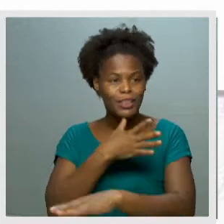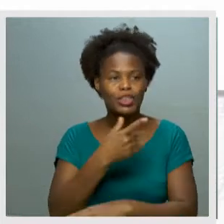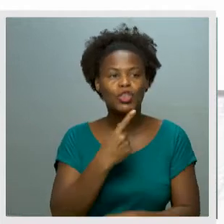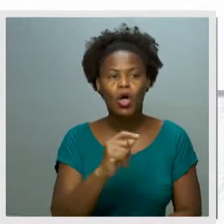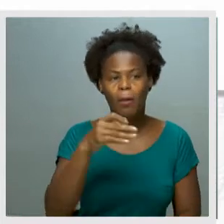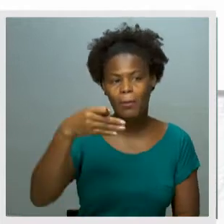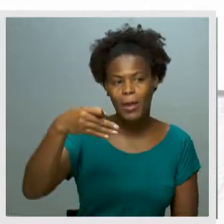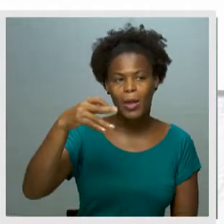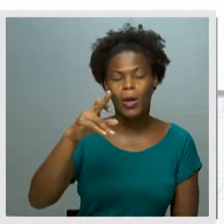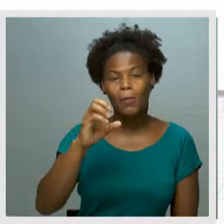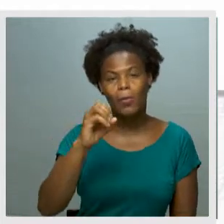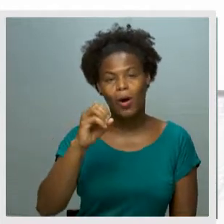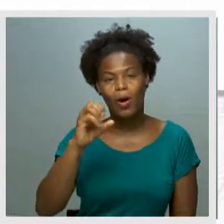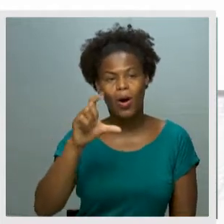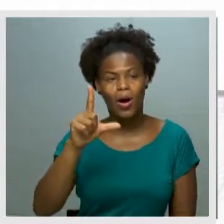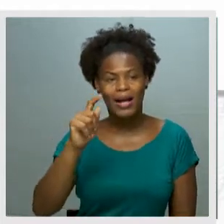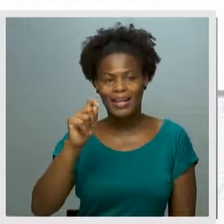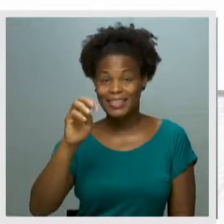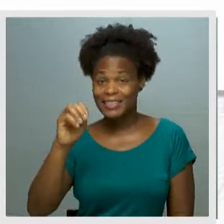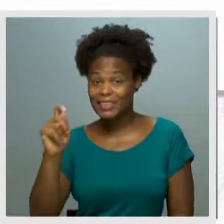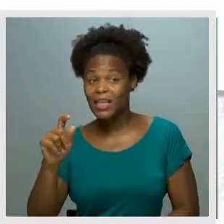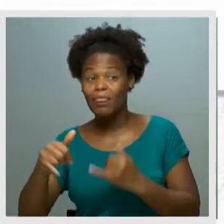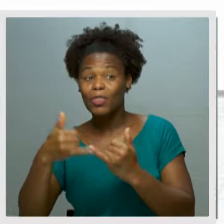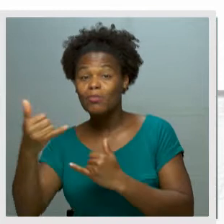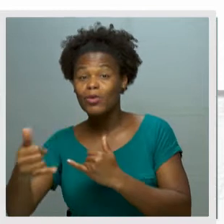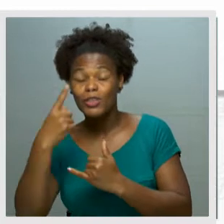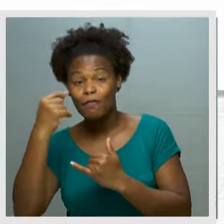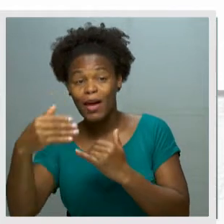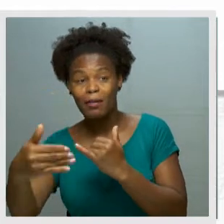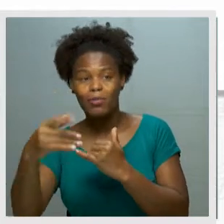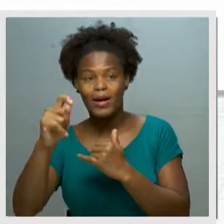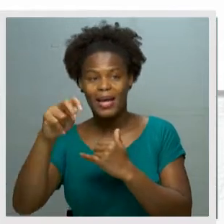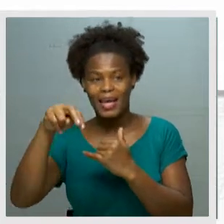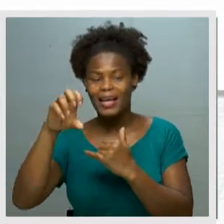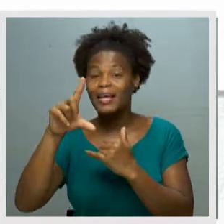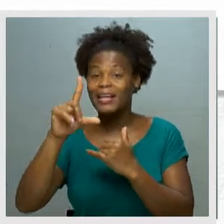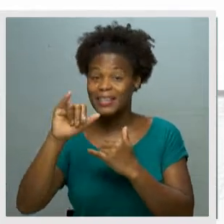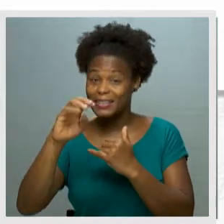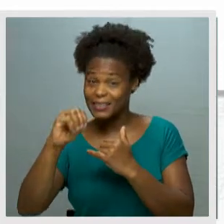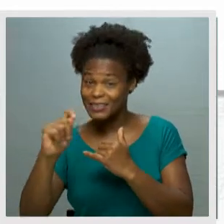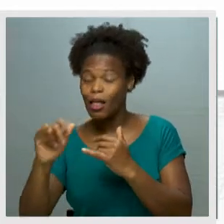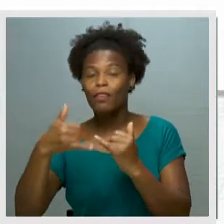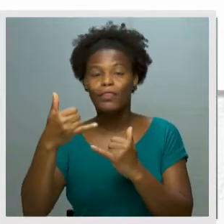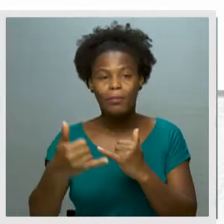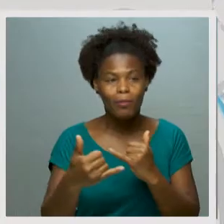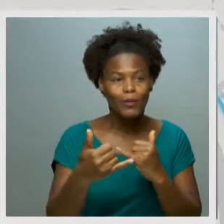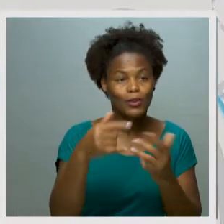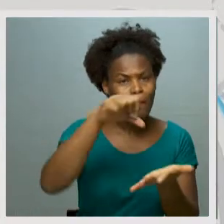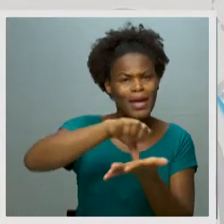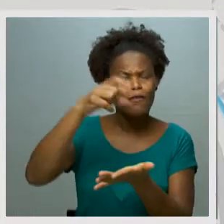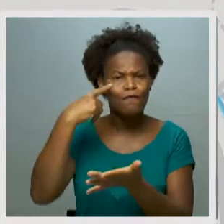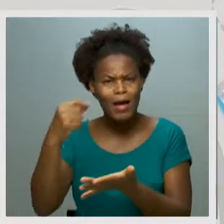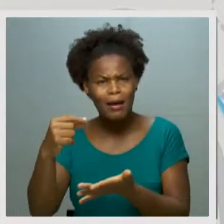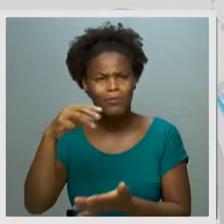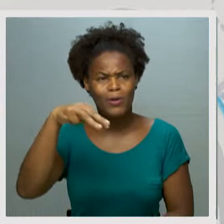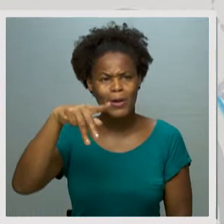próclise. Depois do verbo, ênclise, ou no meio do verbo, mesóclise. Eu espero que isto esteja claro.